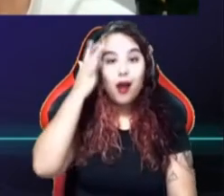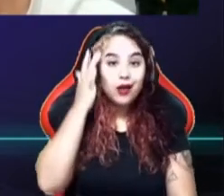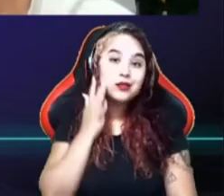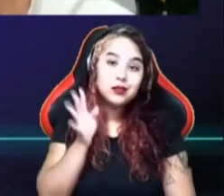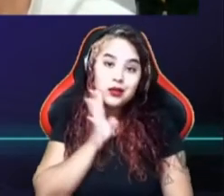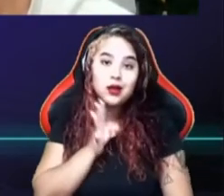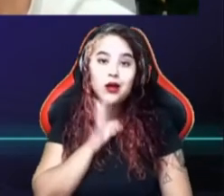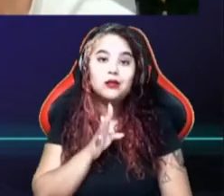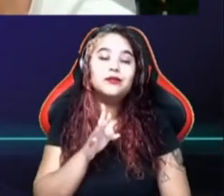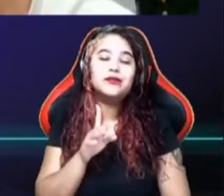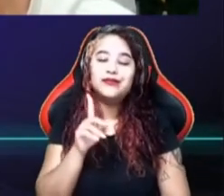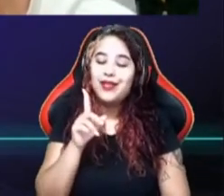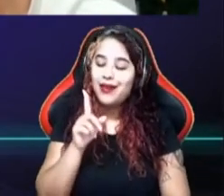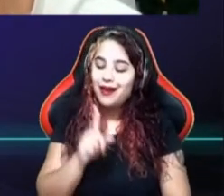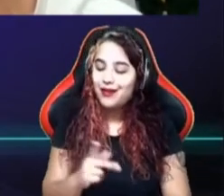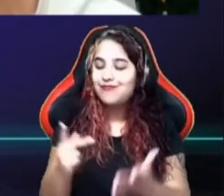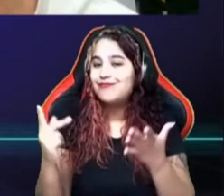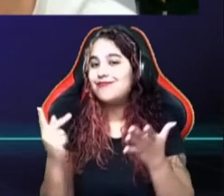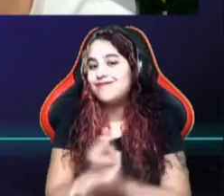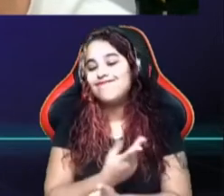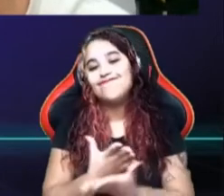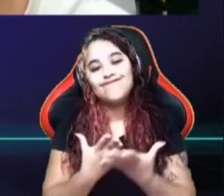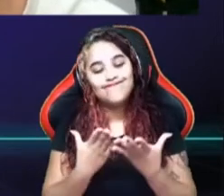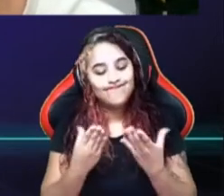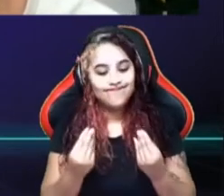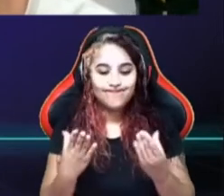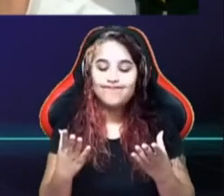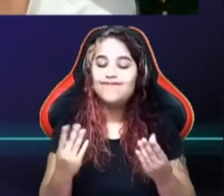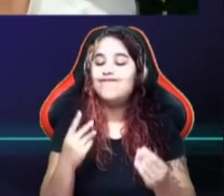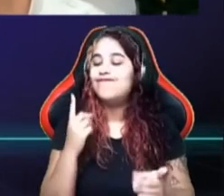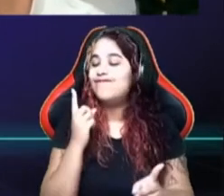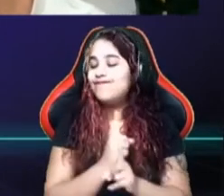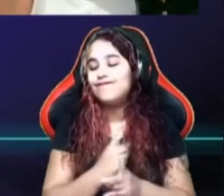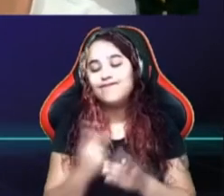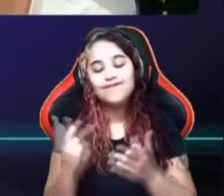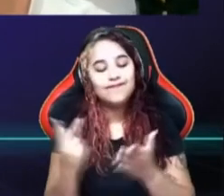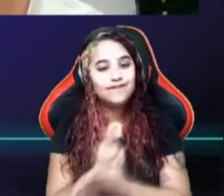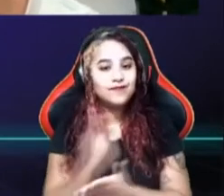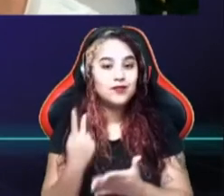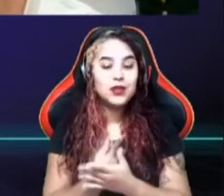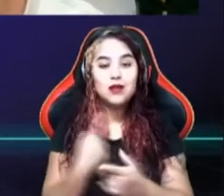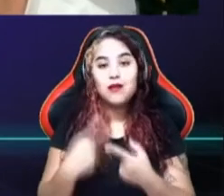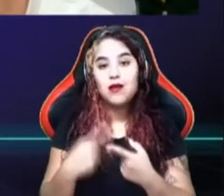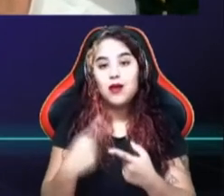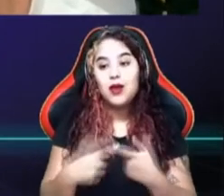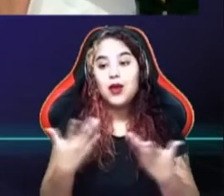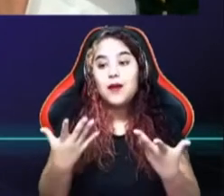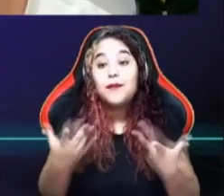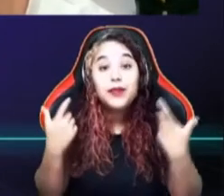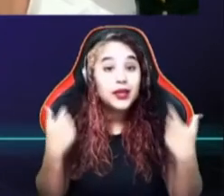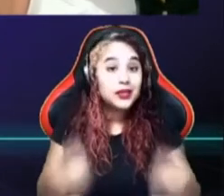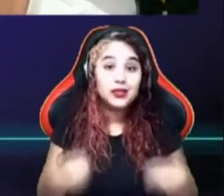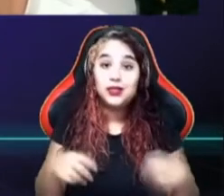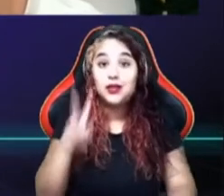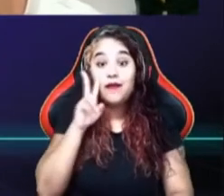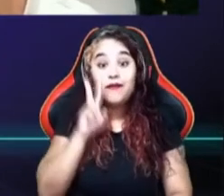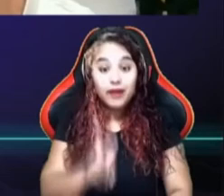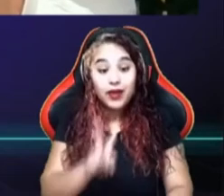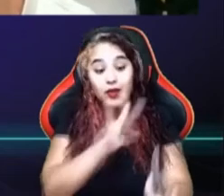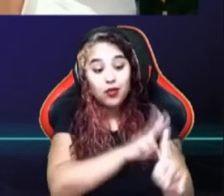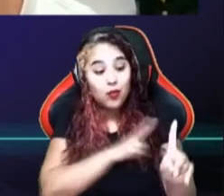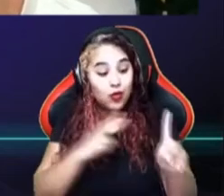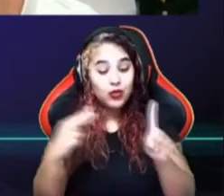básico, mas que é importante de não se cometer, né? Que é pensar do ponto de vista do jogador se aquela ação vai ser relevante para